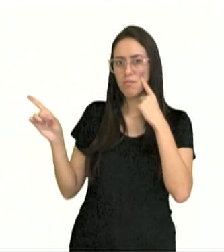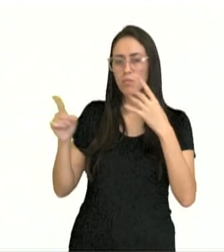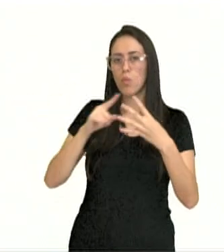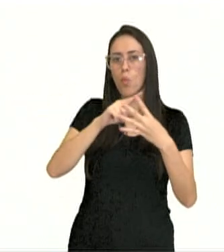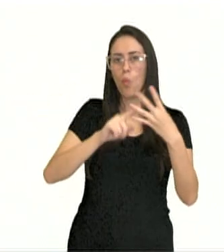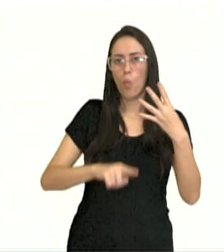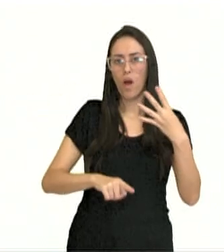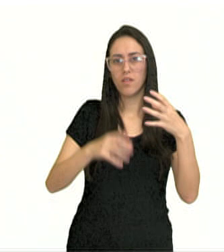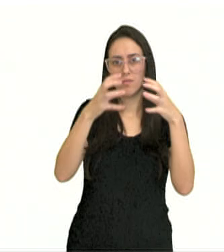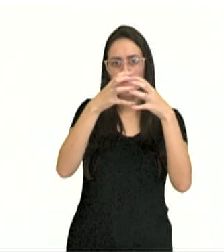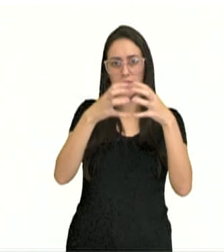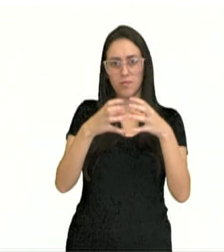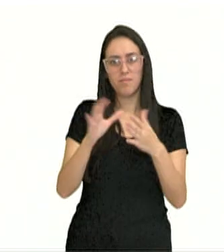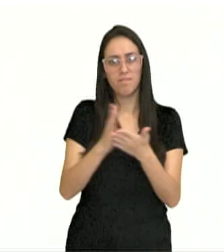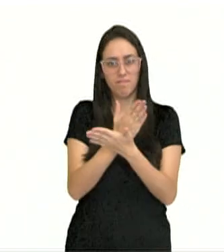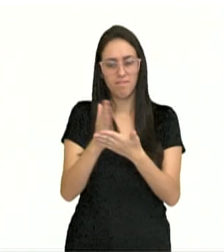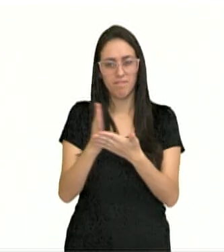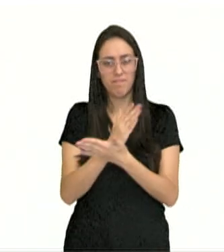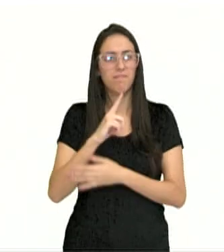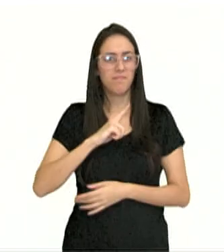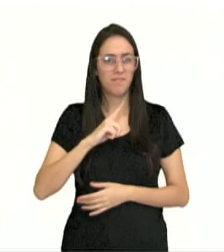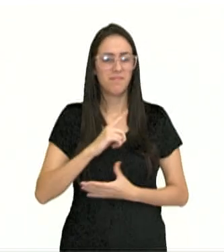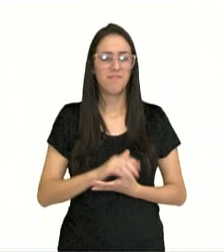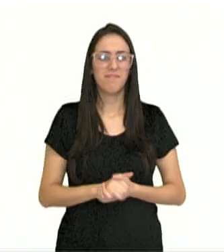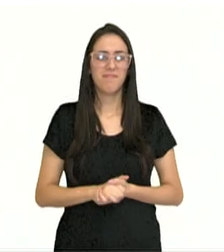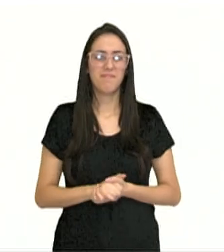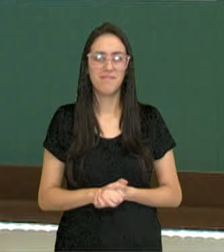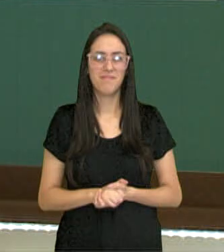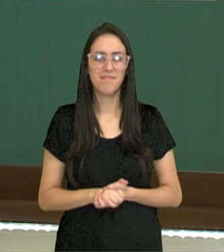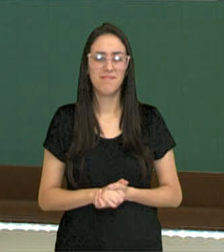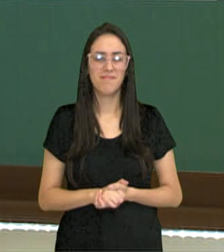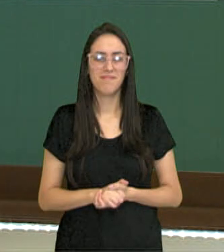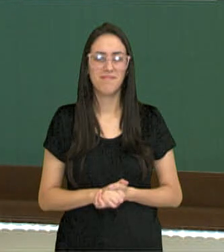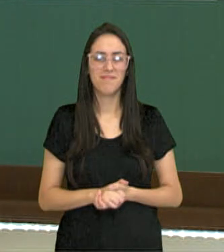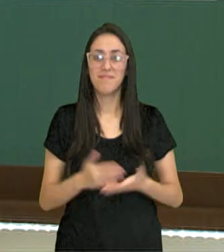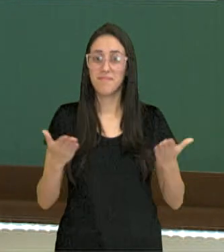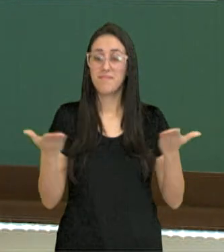ginkófitas, coniferófitas e gnetófitas.